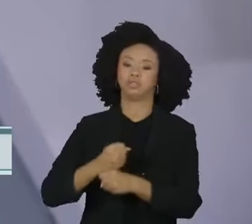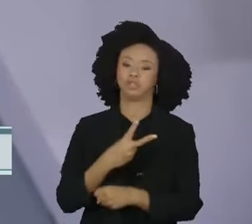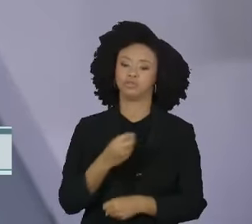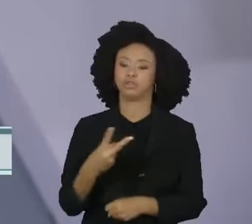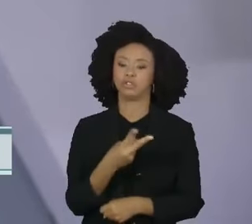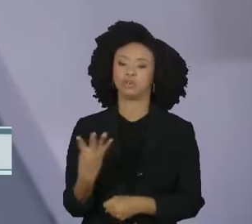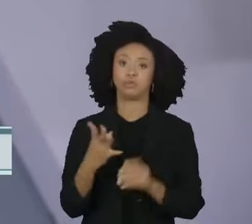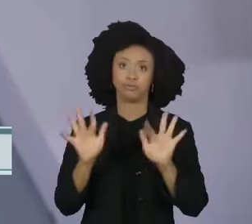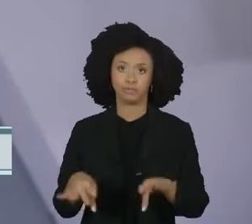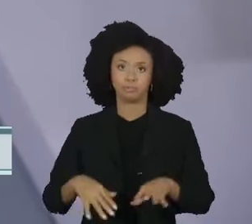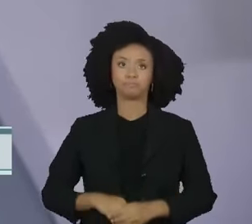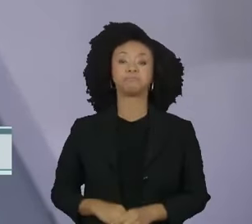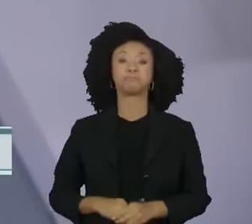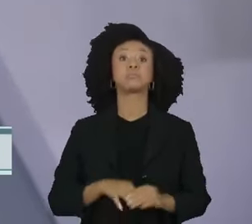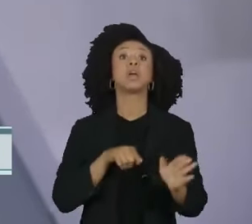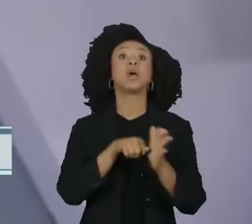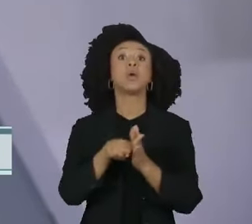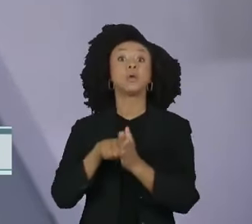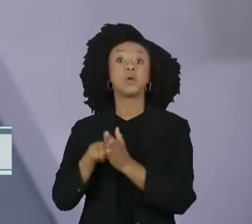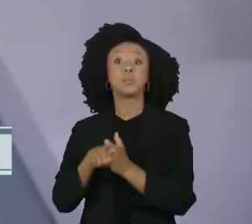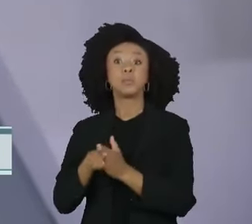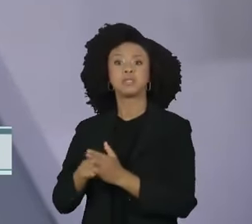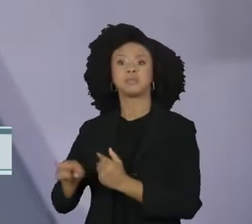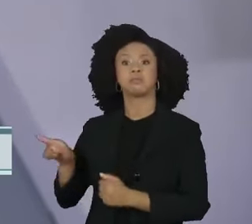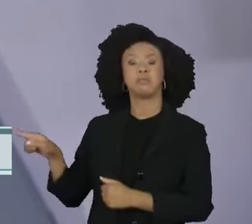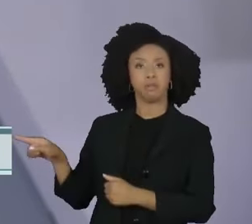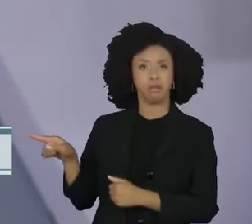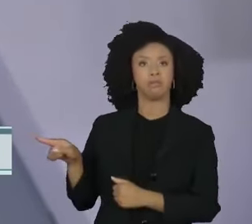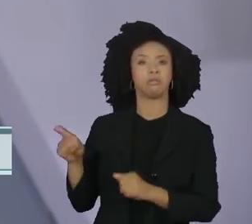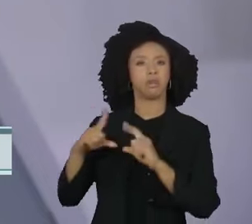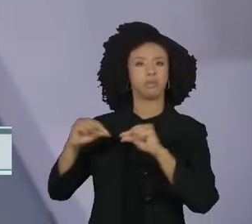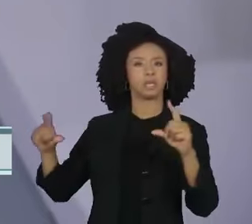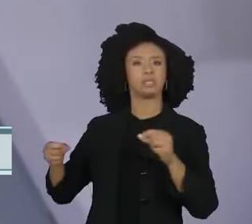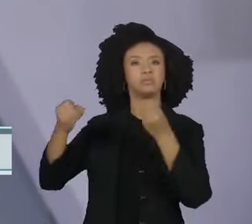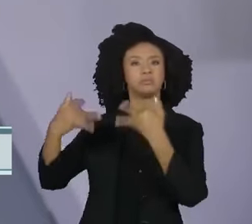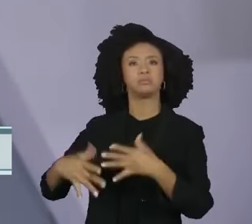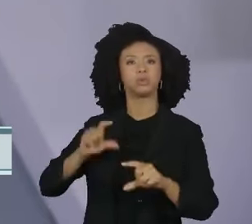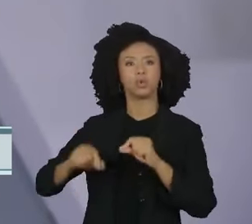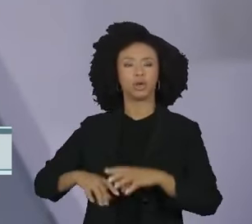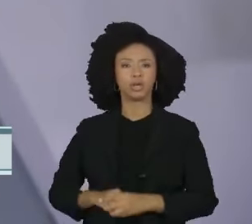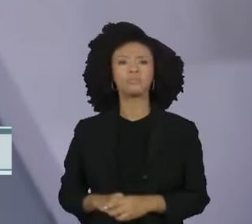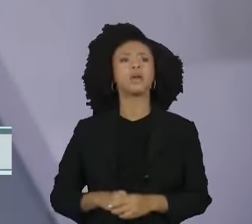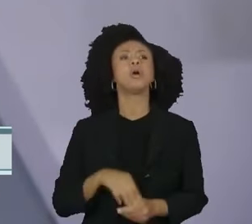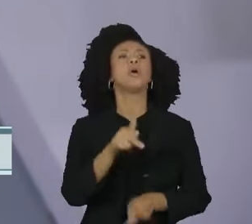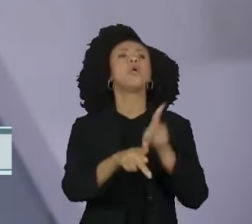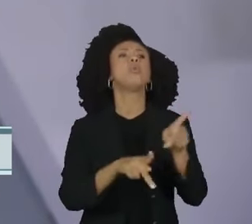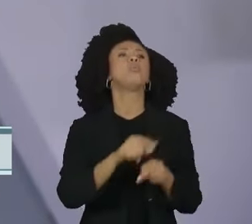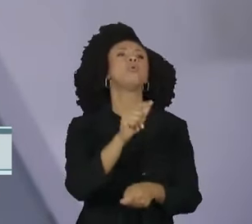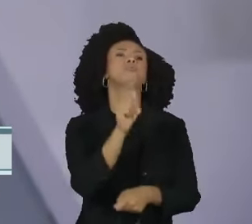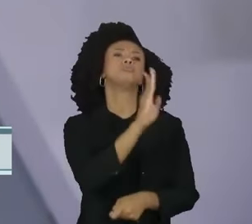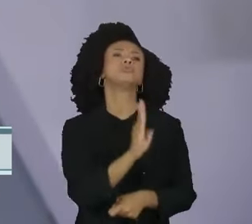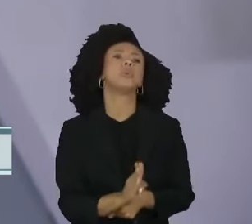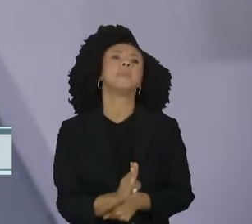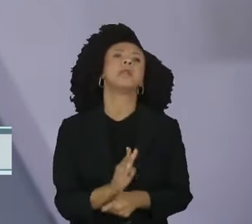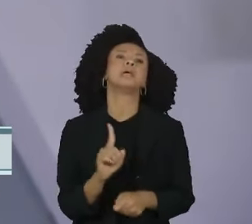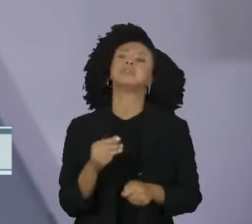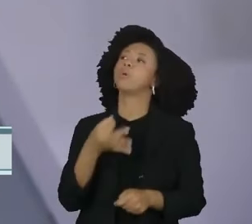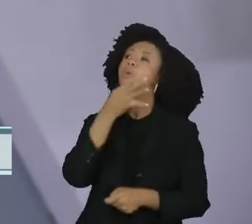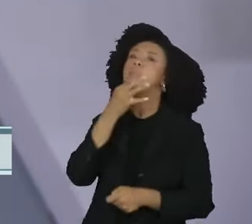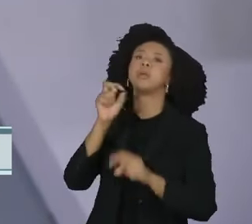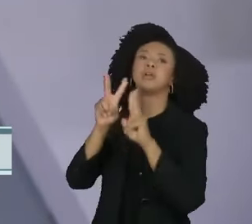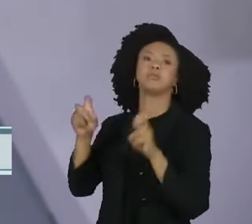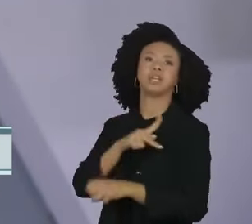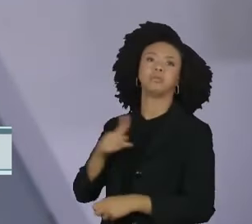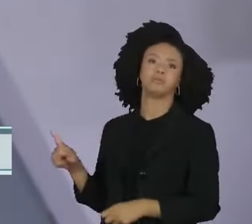pesquisa encomendada pelo Palácio do Planalto mostra como os brasileiros estão enxergando o governo Lula o levantamento foi